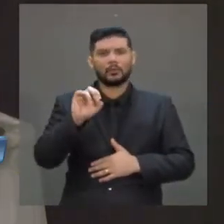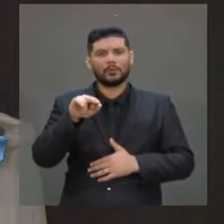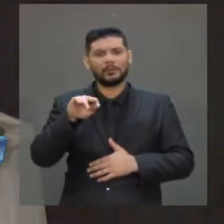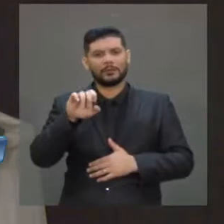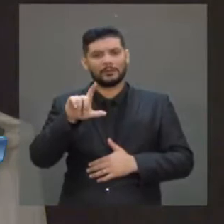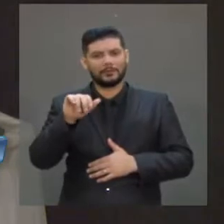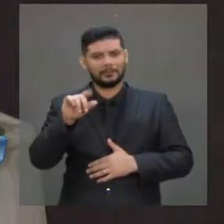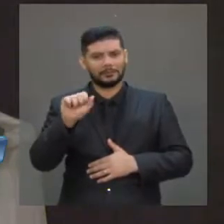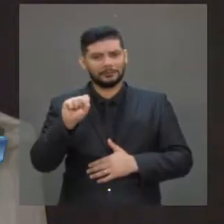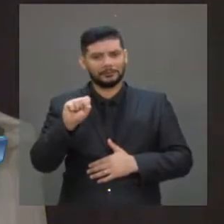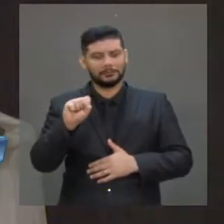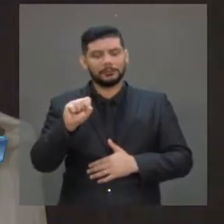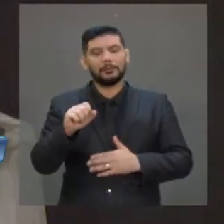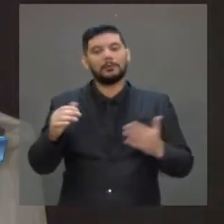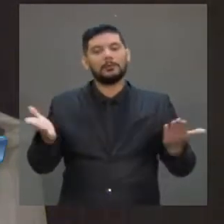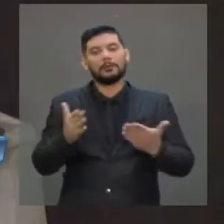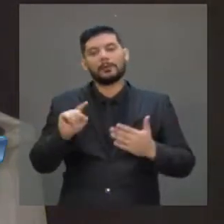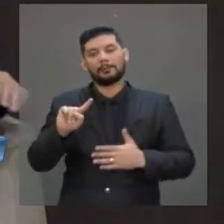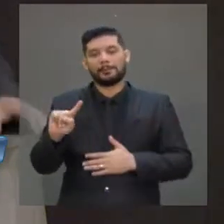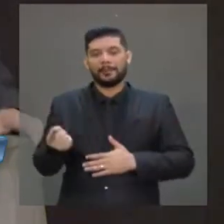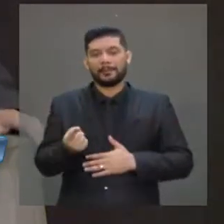caímos para, agora,